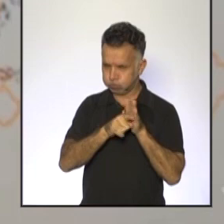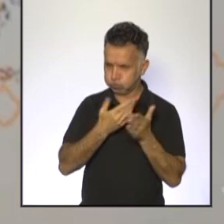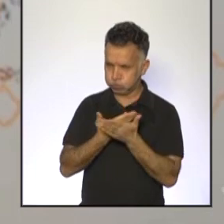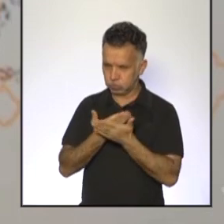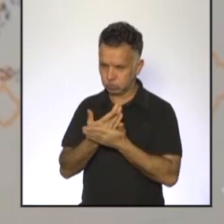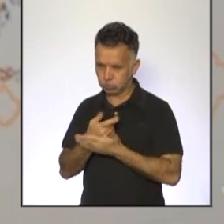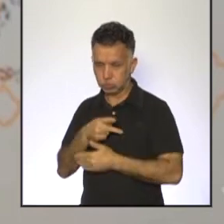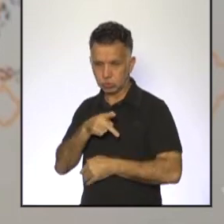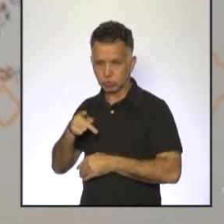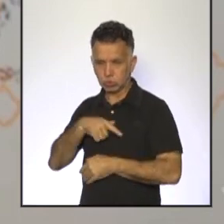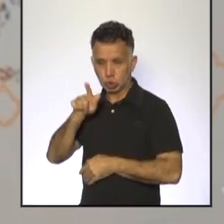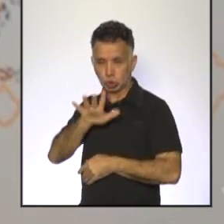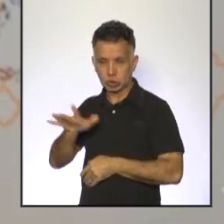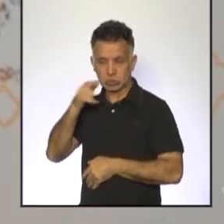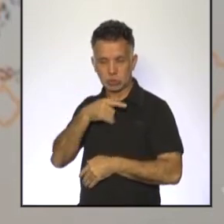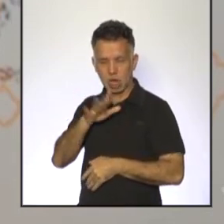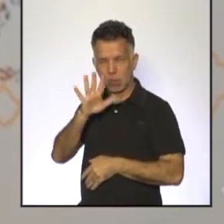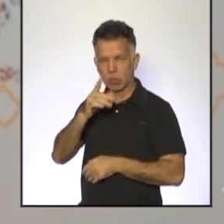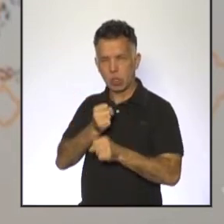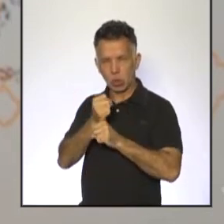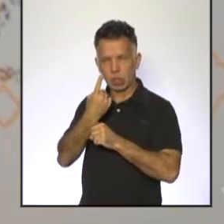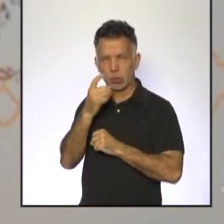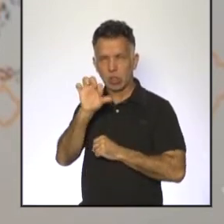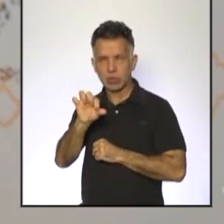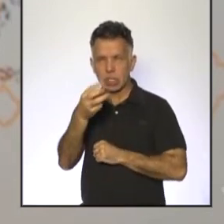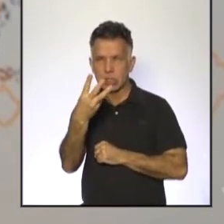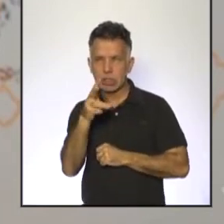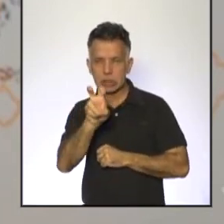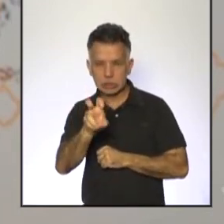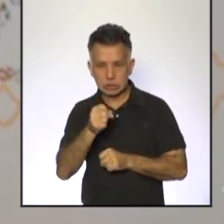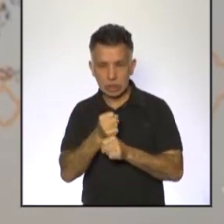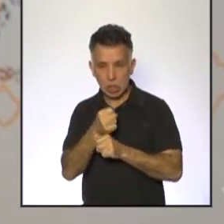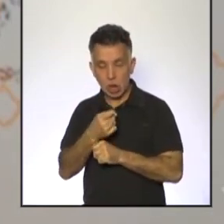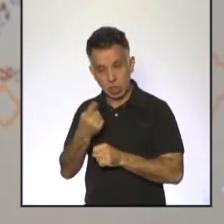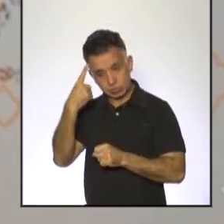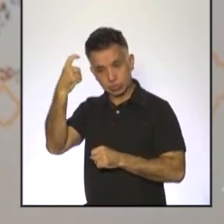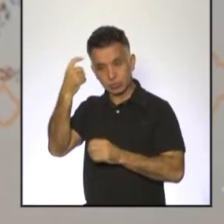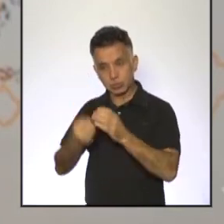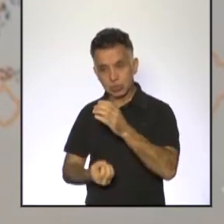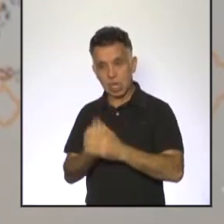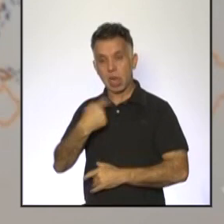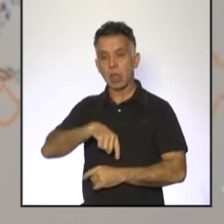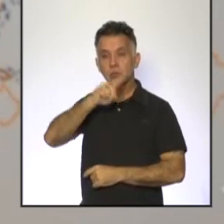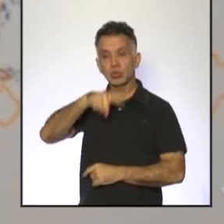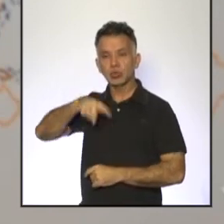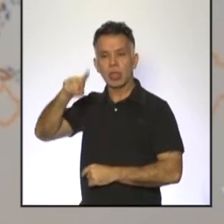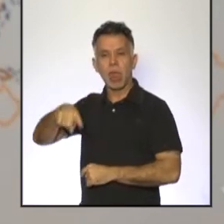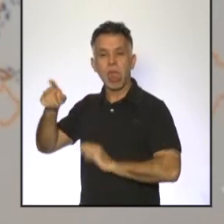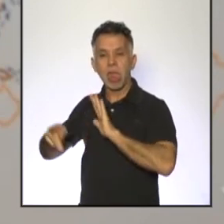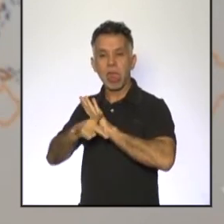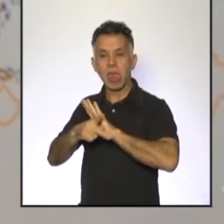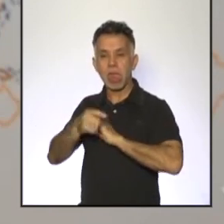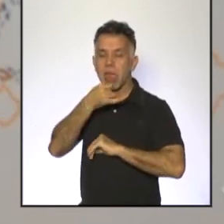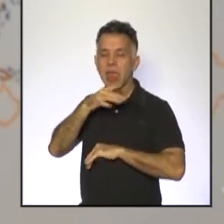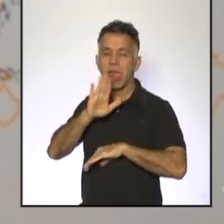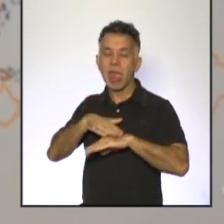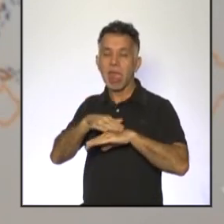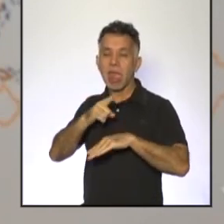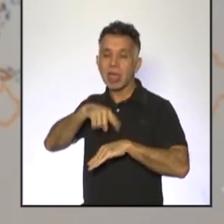que propôs em 1935 a sua escala. É diferente da escala de Mercalli, que foi proposta pelo Mercalli